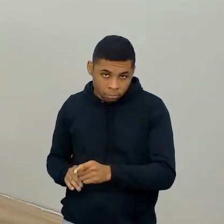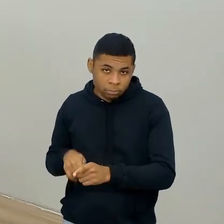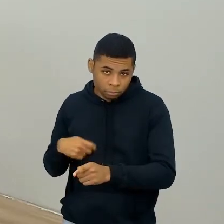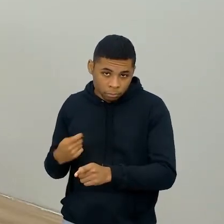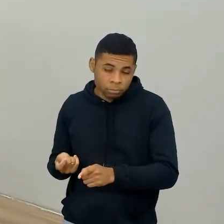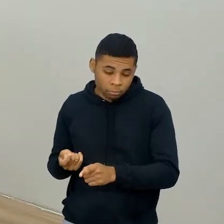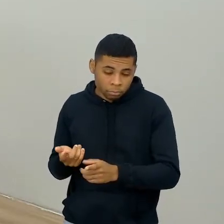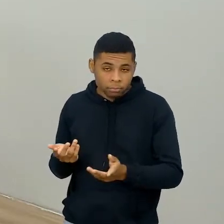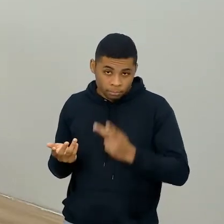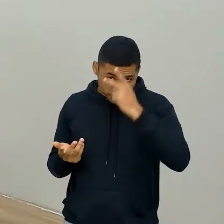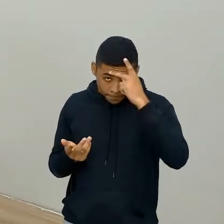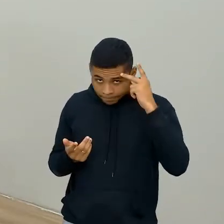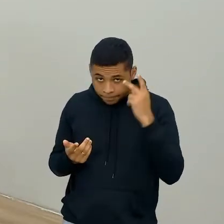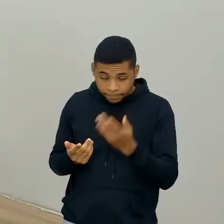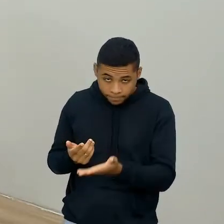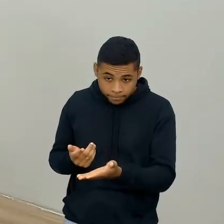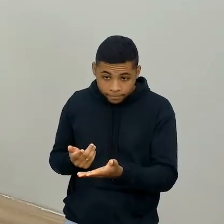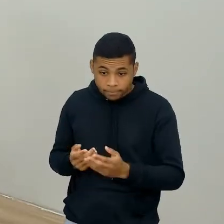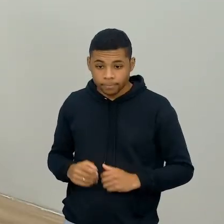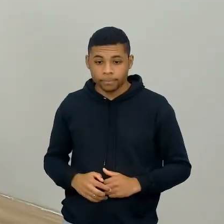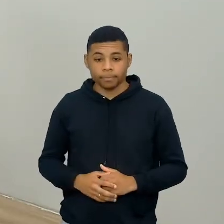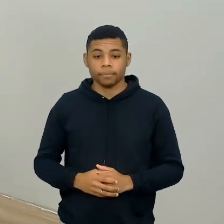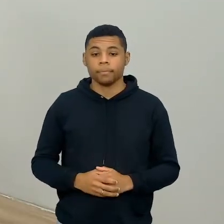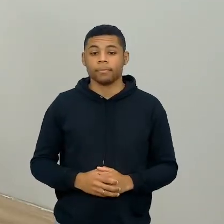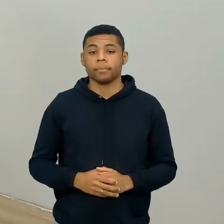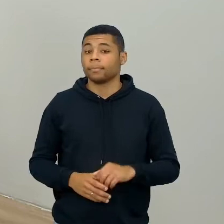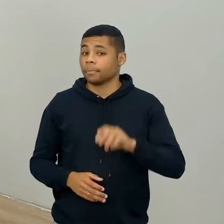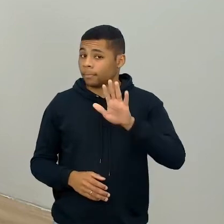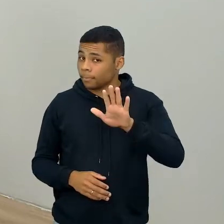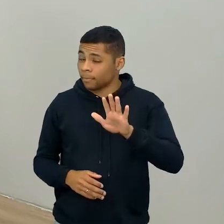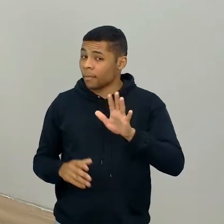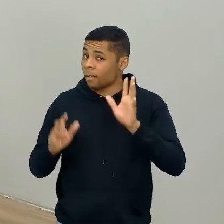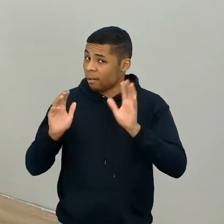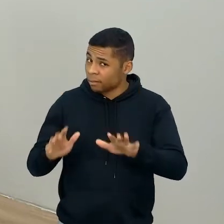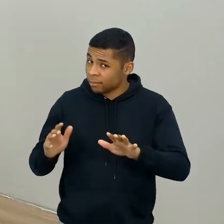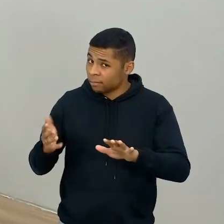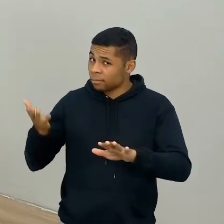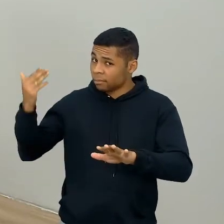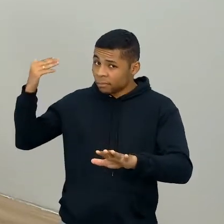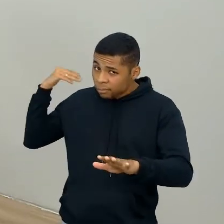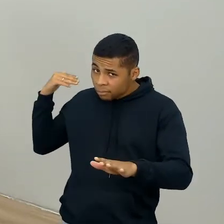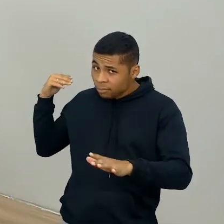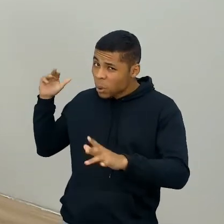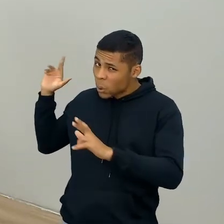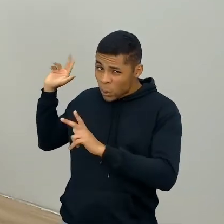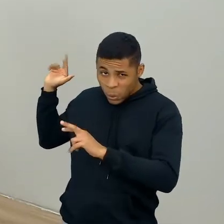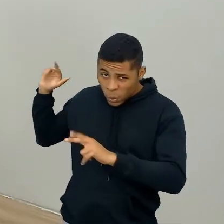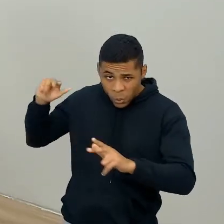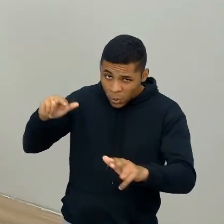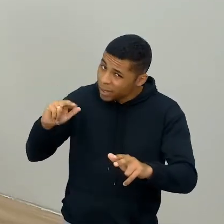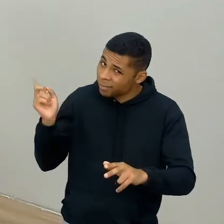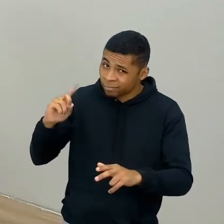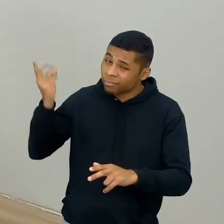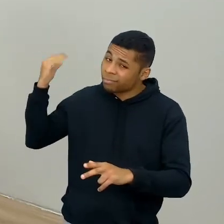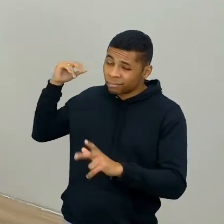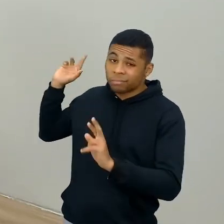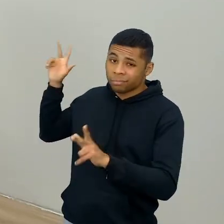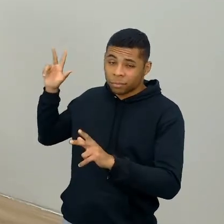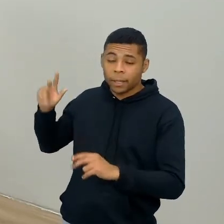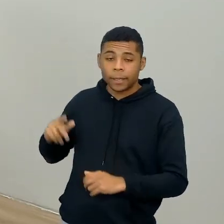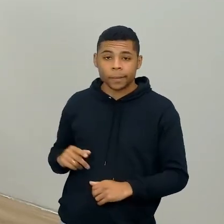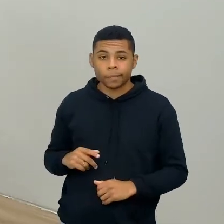uma pessoa. Mas nem sempre foi assim. A gente vai perceber que a condição